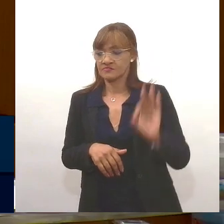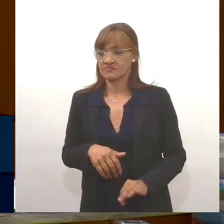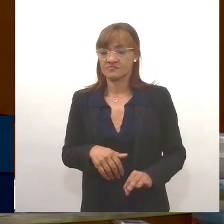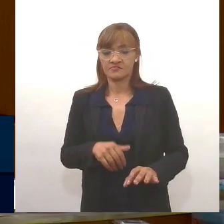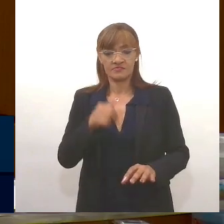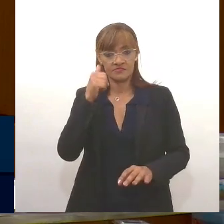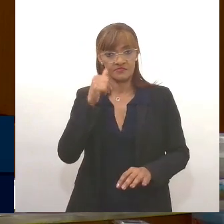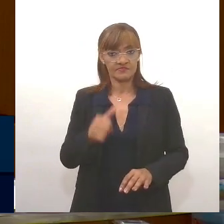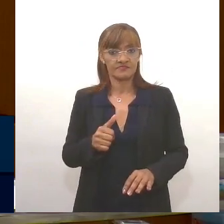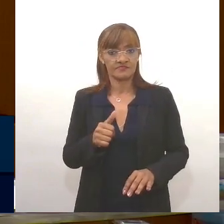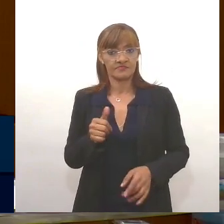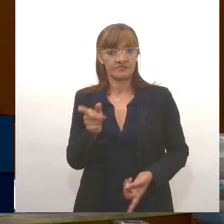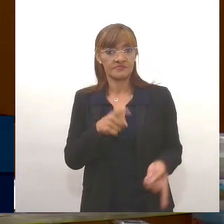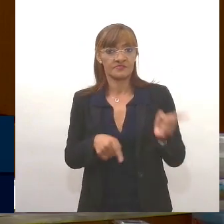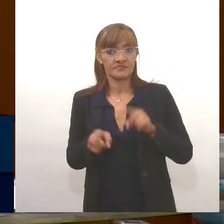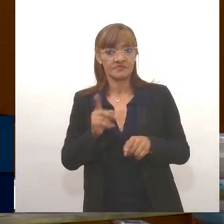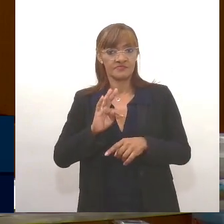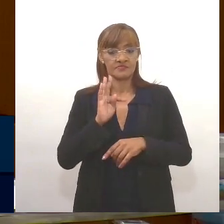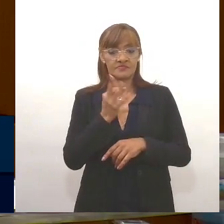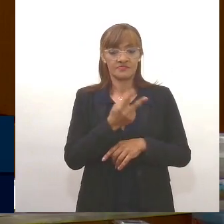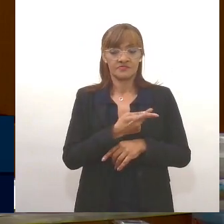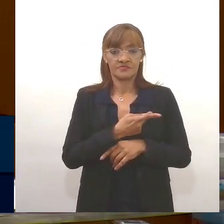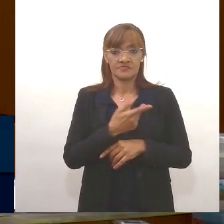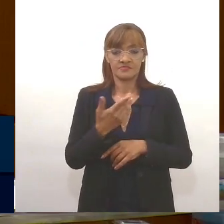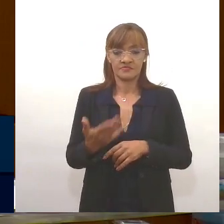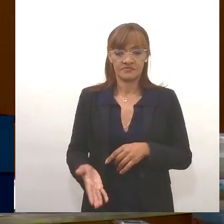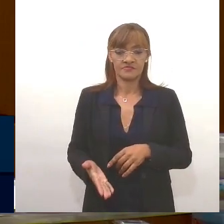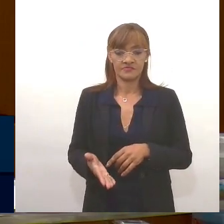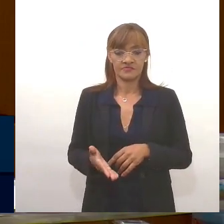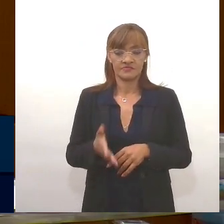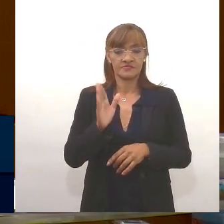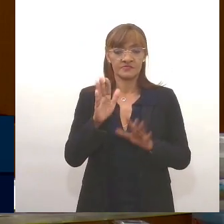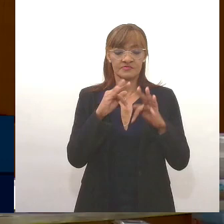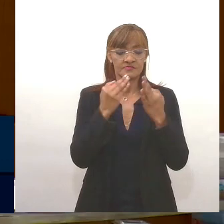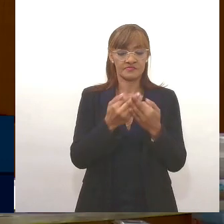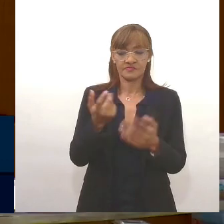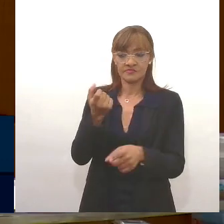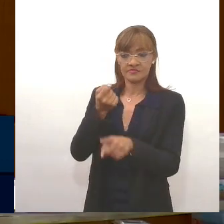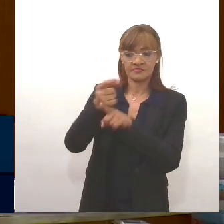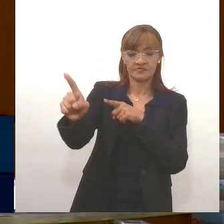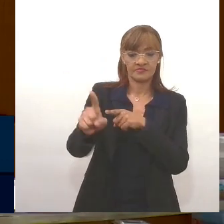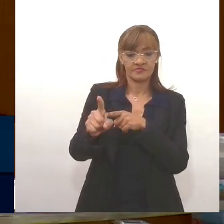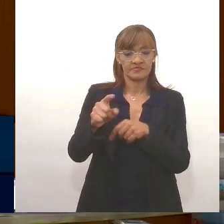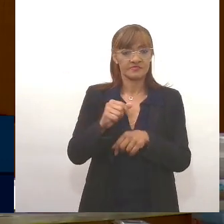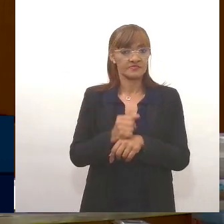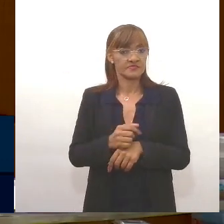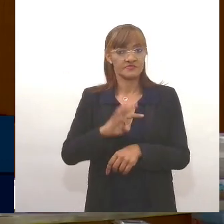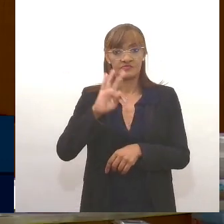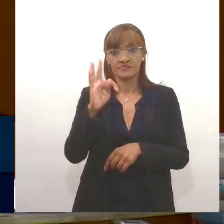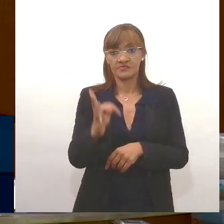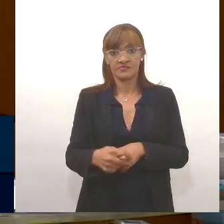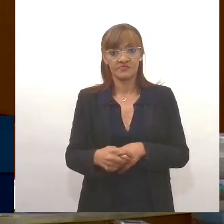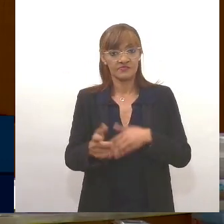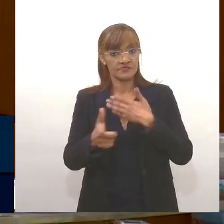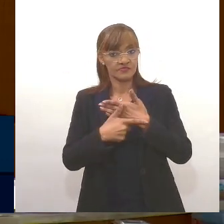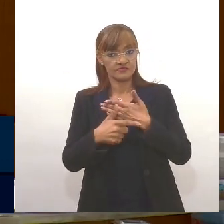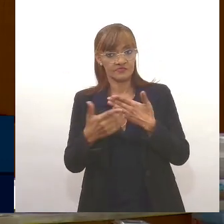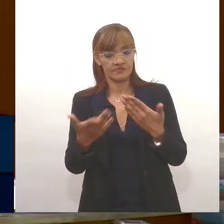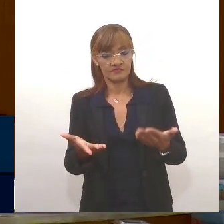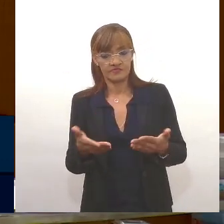elas são expulsas do Meio familiar escolar profissional e 90% estão na